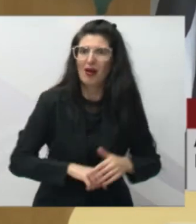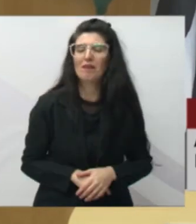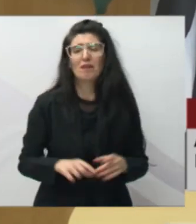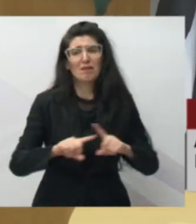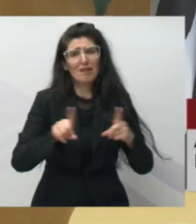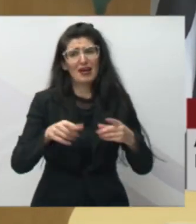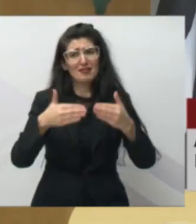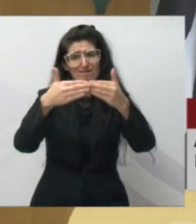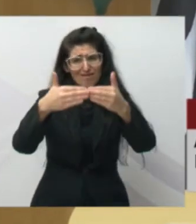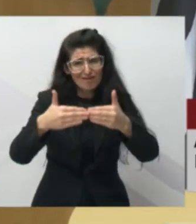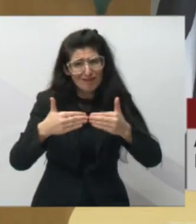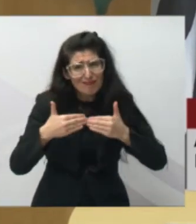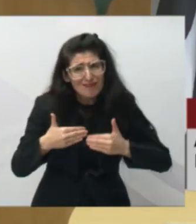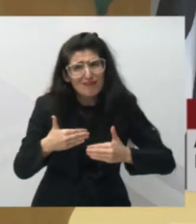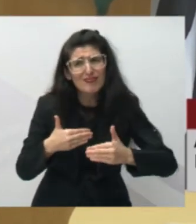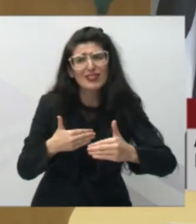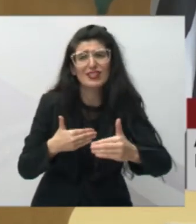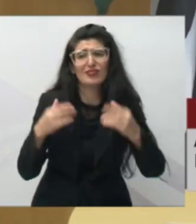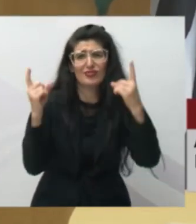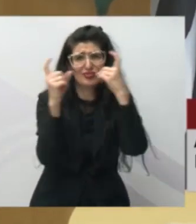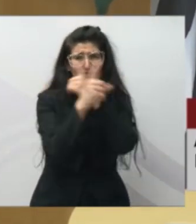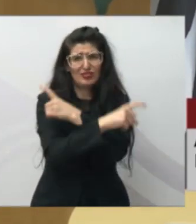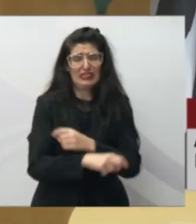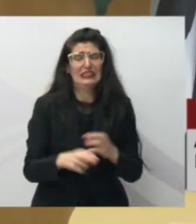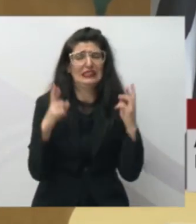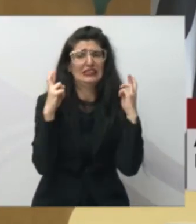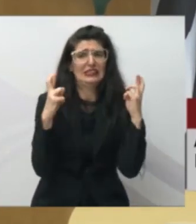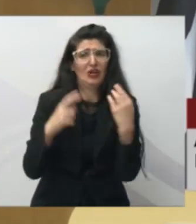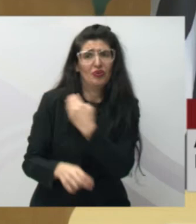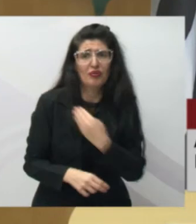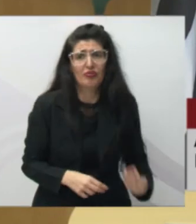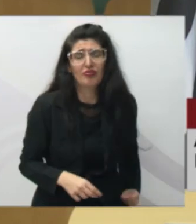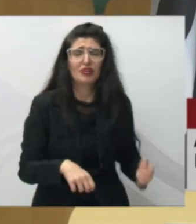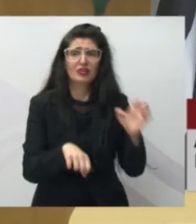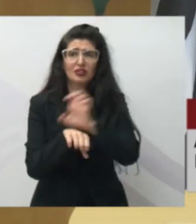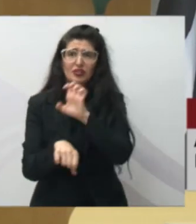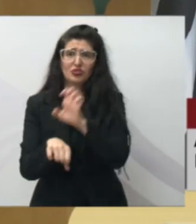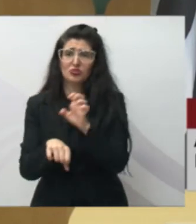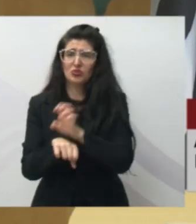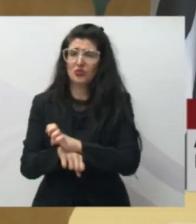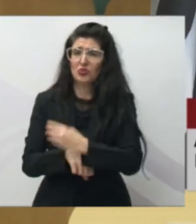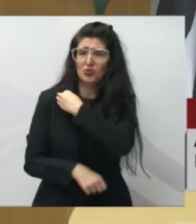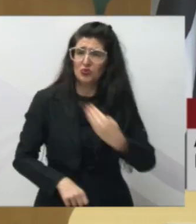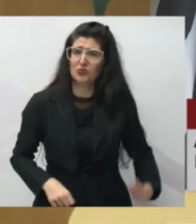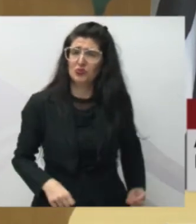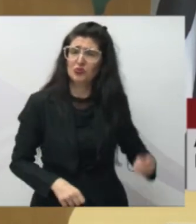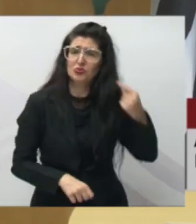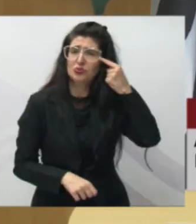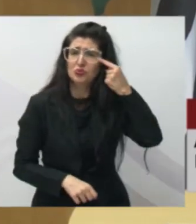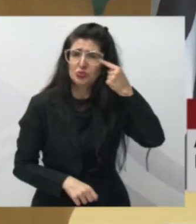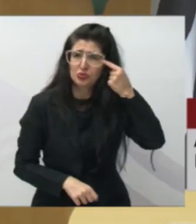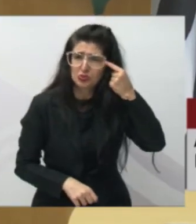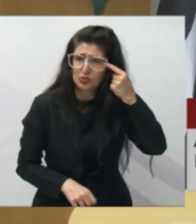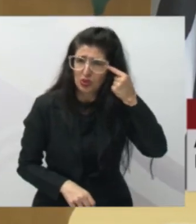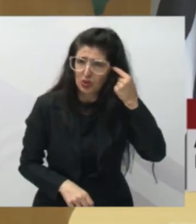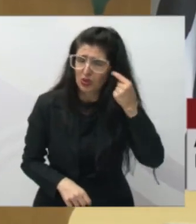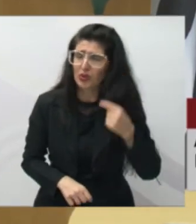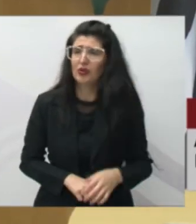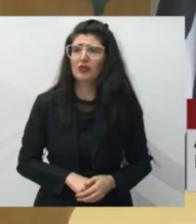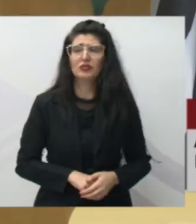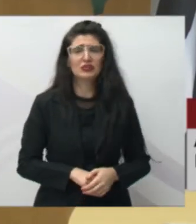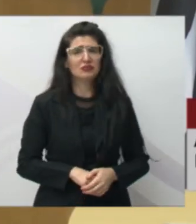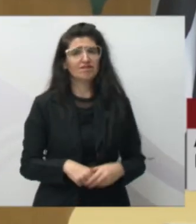difíceis. Espero que o governo do estado, aí cobre o governador João Dória, veja o estado de